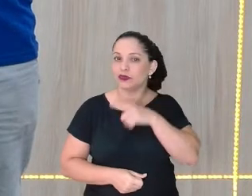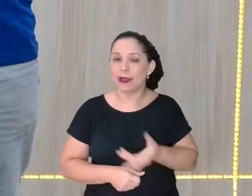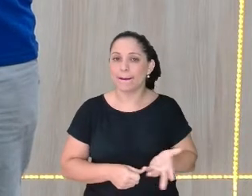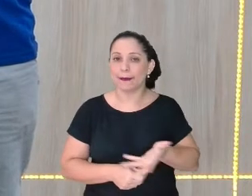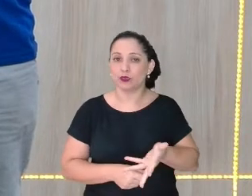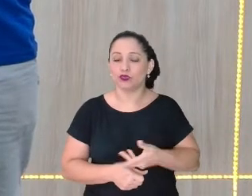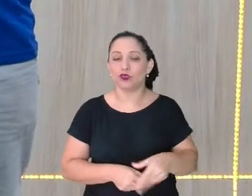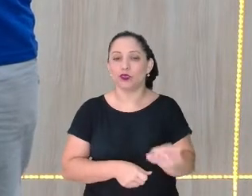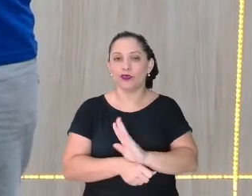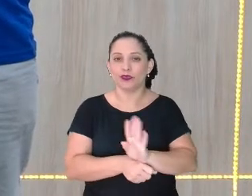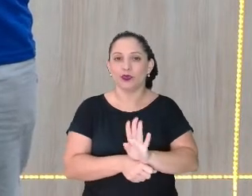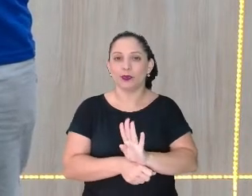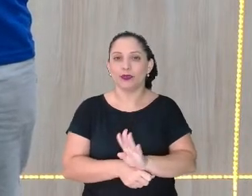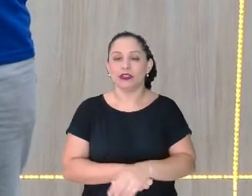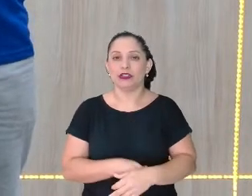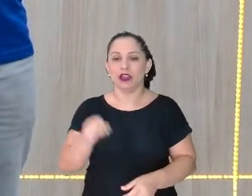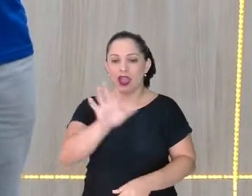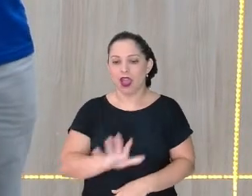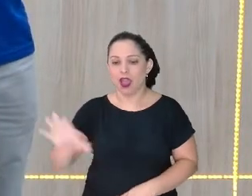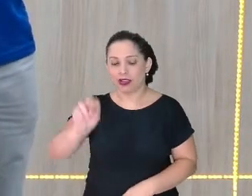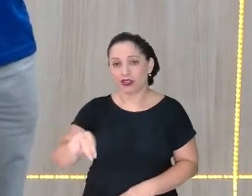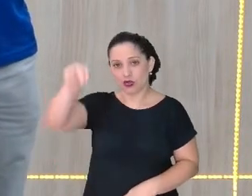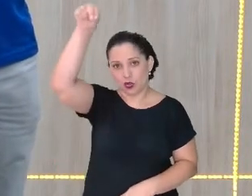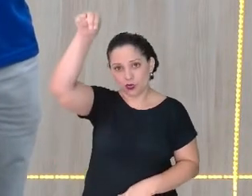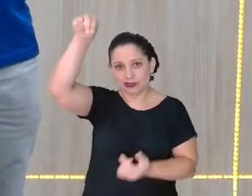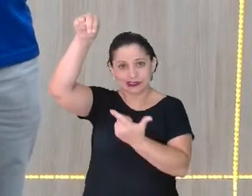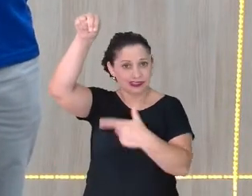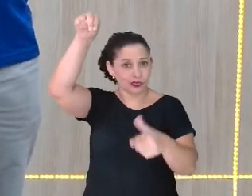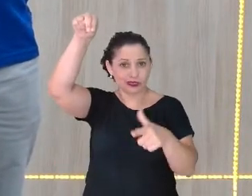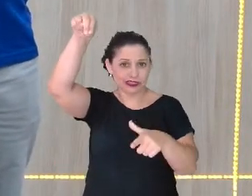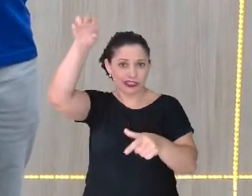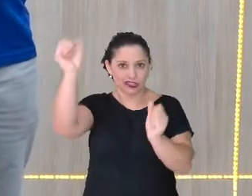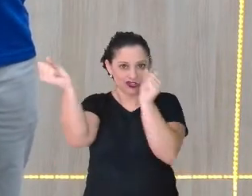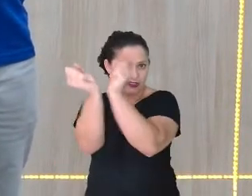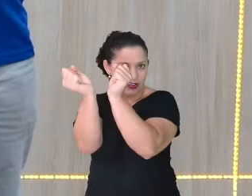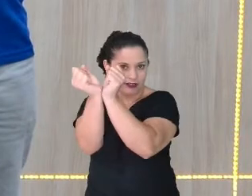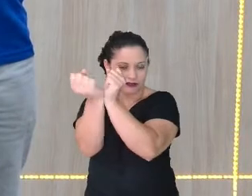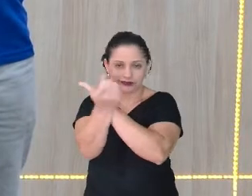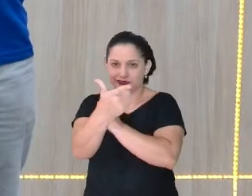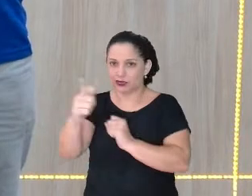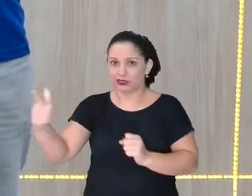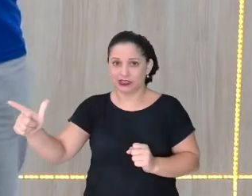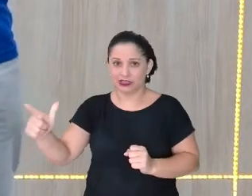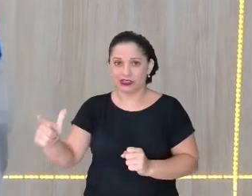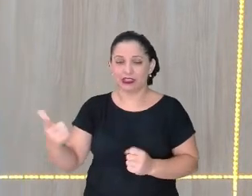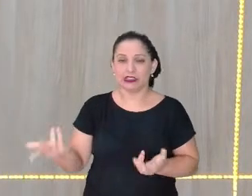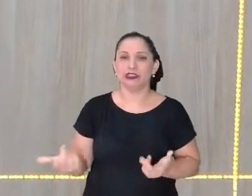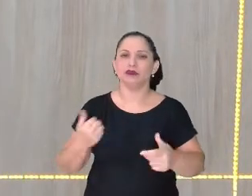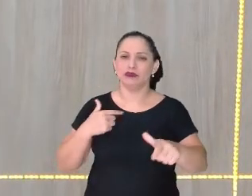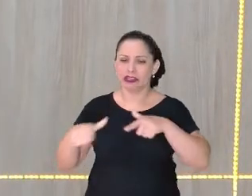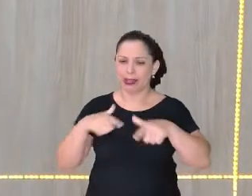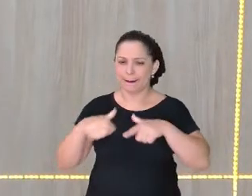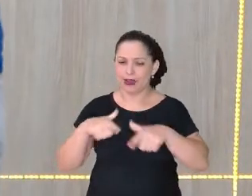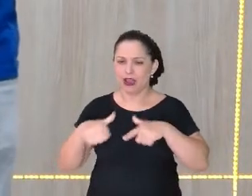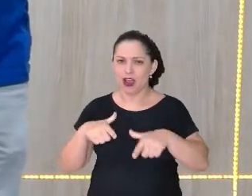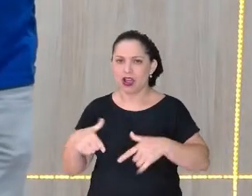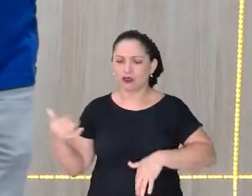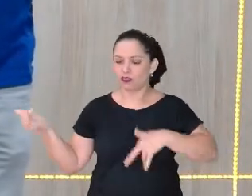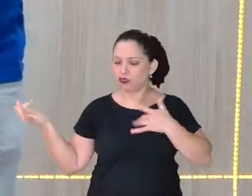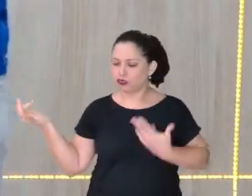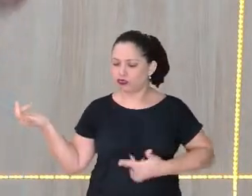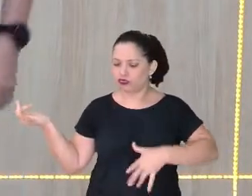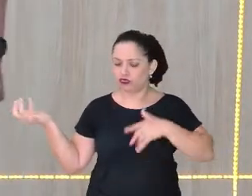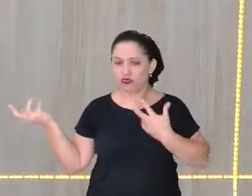onde a parte norte não havia escravidão, viu, Vanessa? Isso. Não havia escravidão, Era e o cara era um voltado- negro, Isso. era músico, tocava